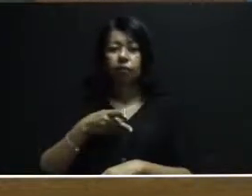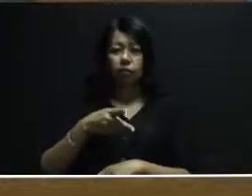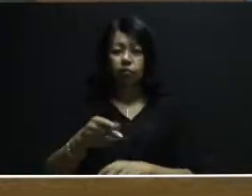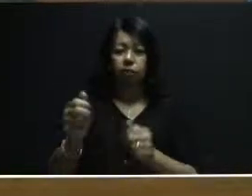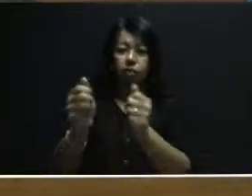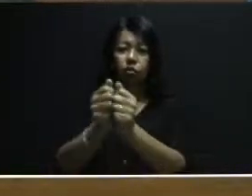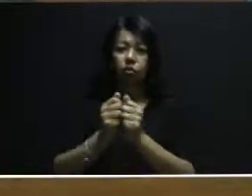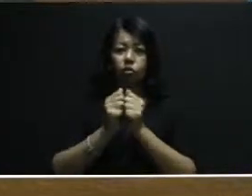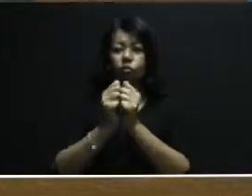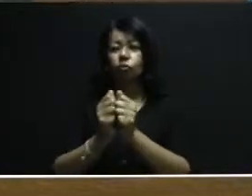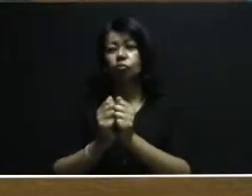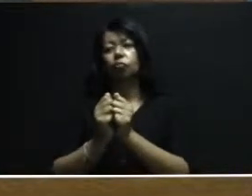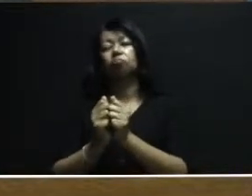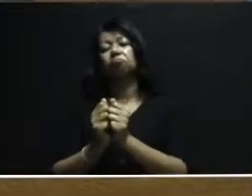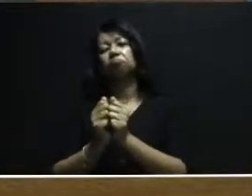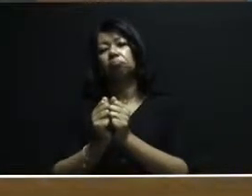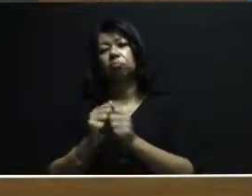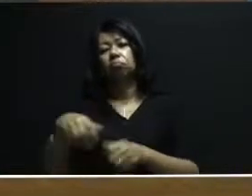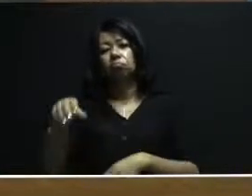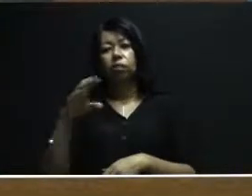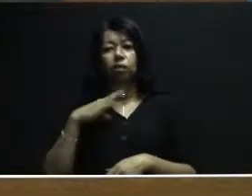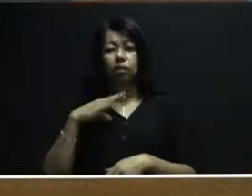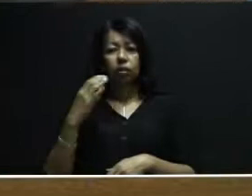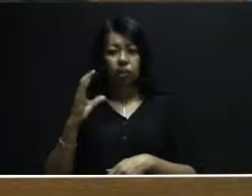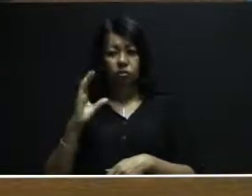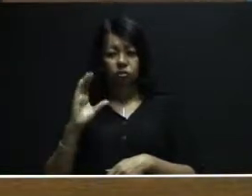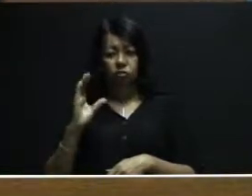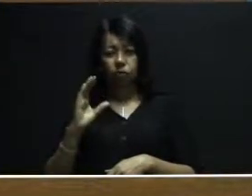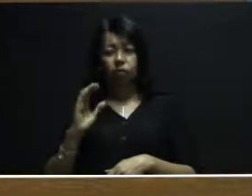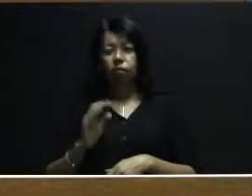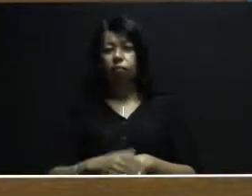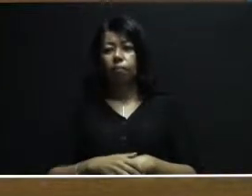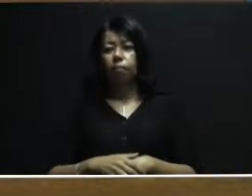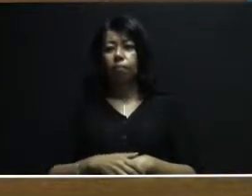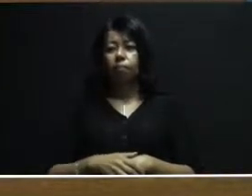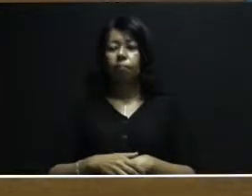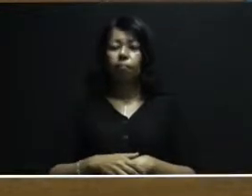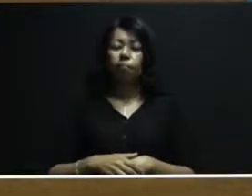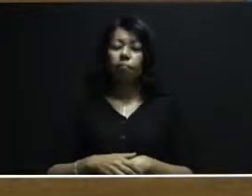dentro e fora do Satã. Meu muito obrigado.